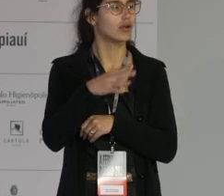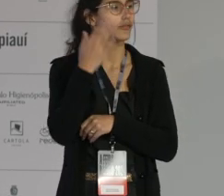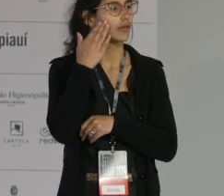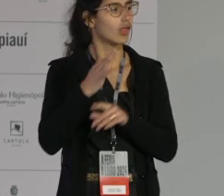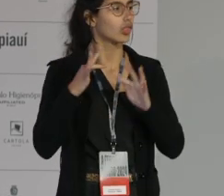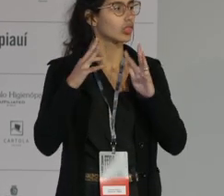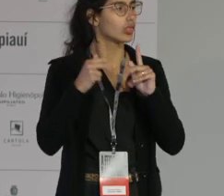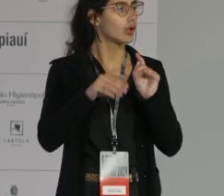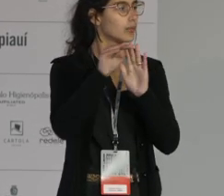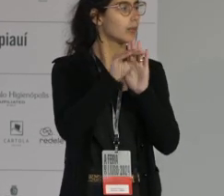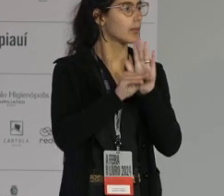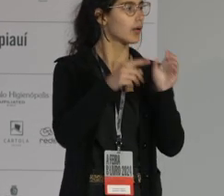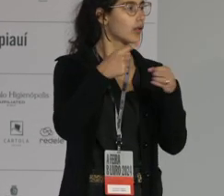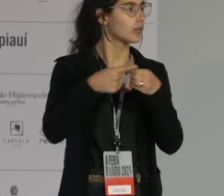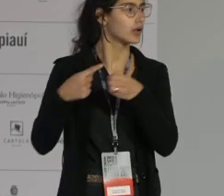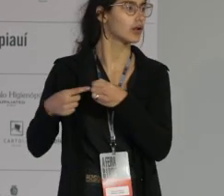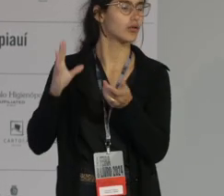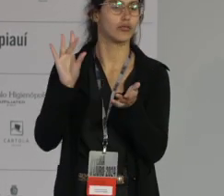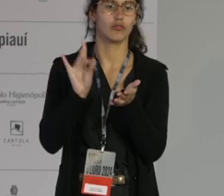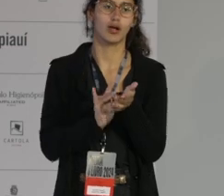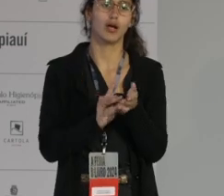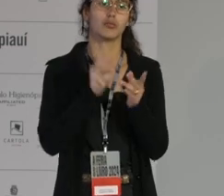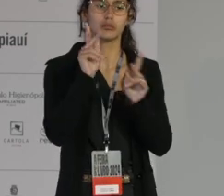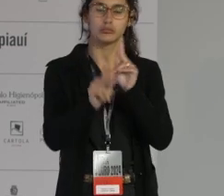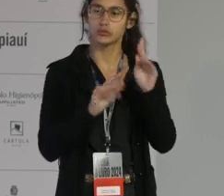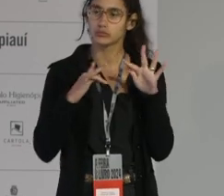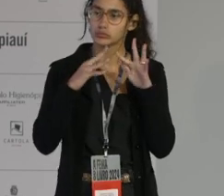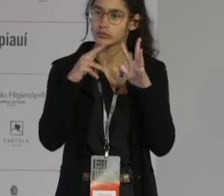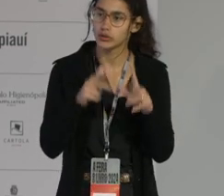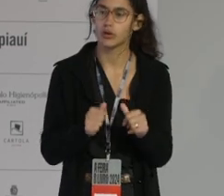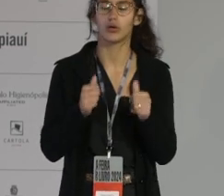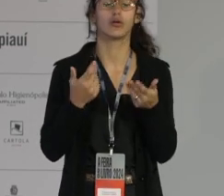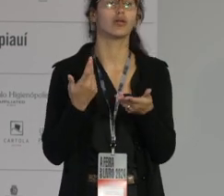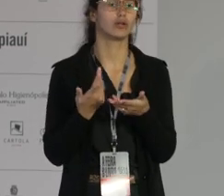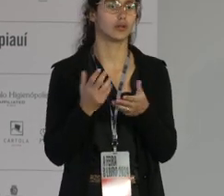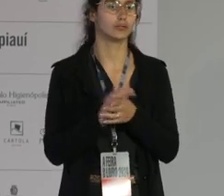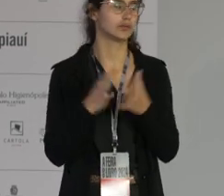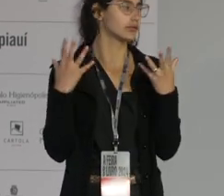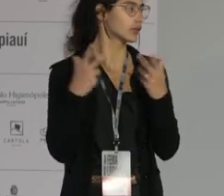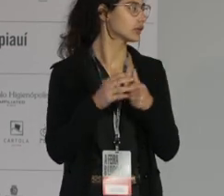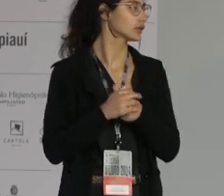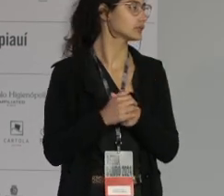ali toda uma cidade mesmo, assim, uma população mesmo. Isso é fantástico.